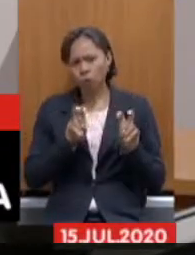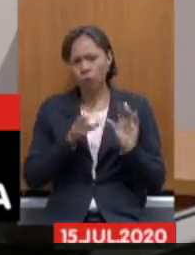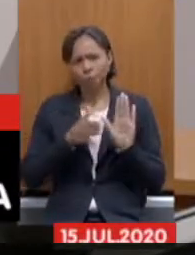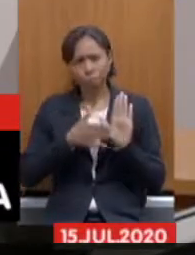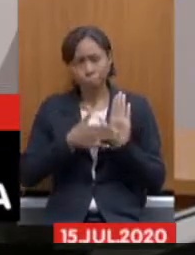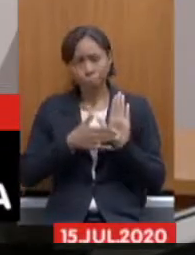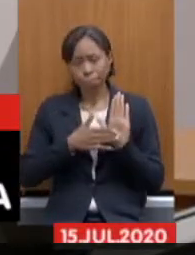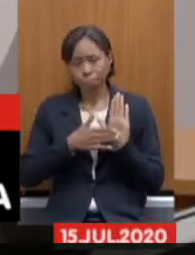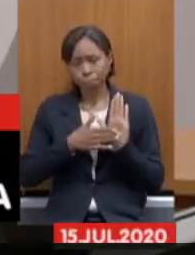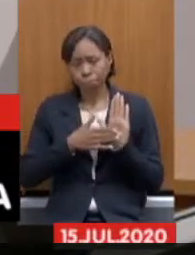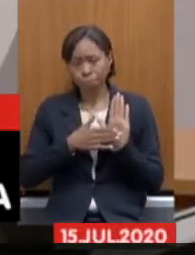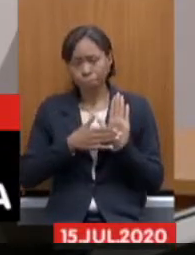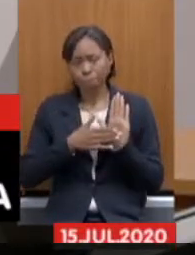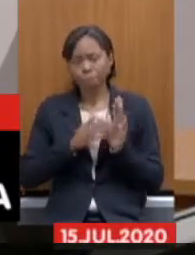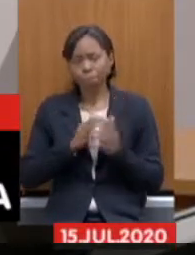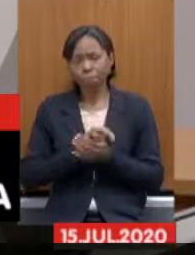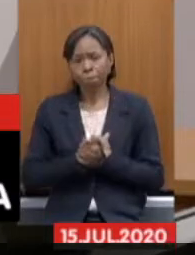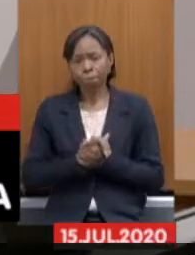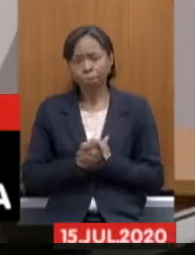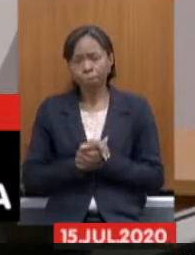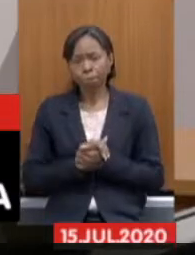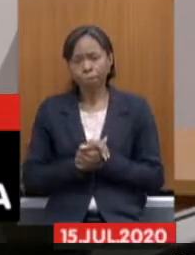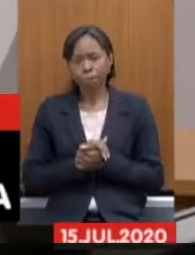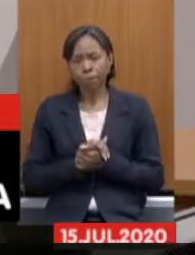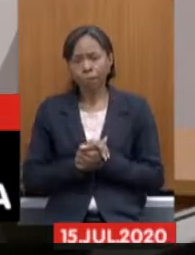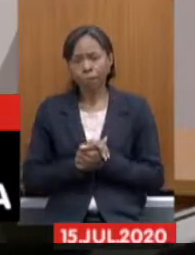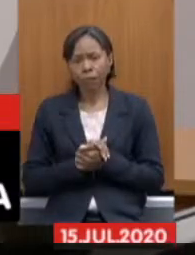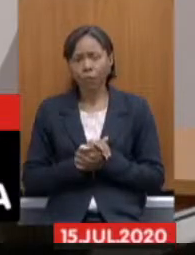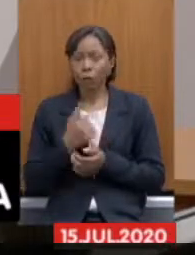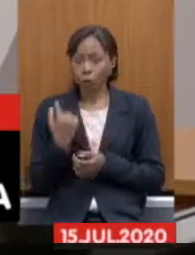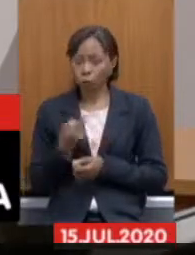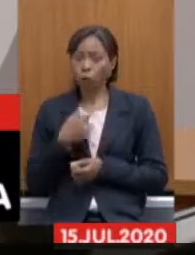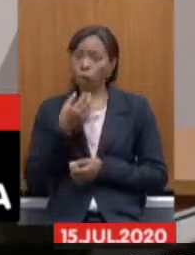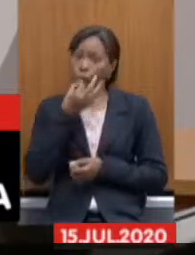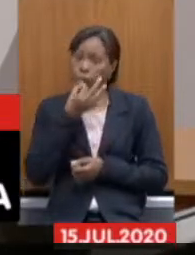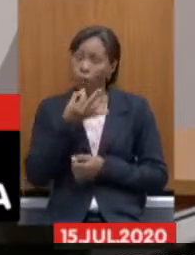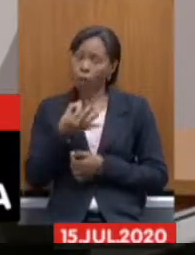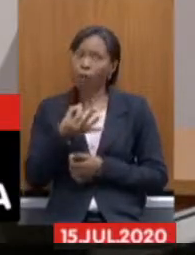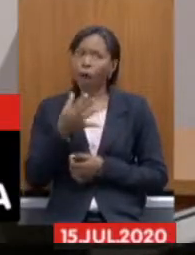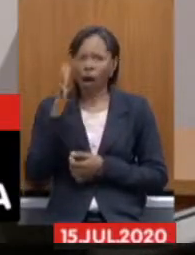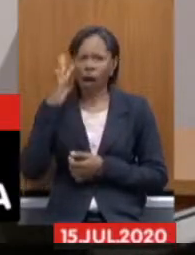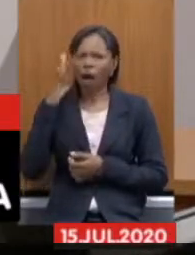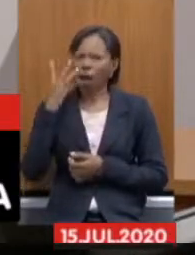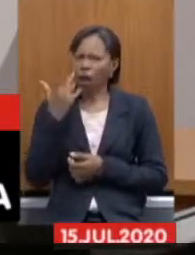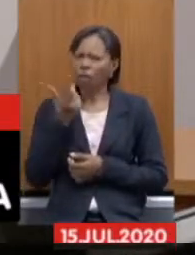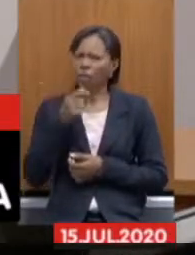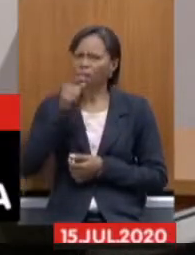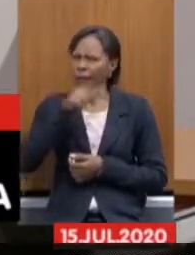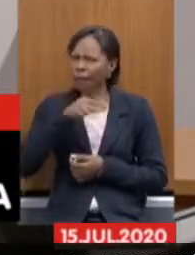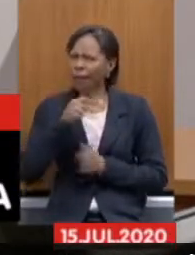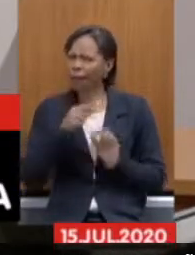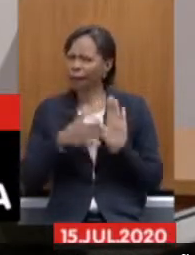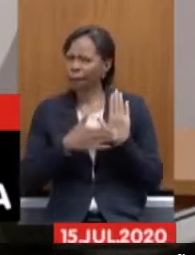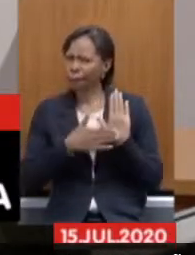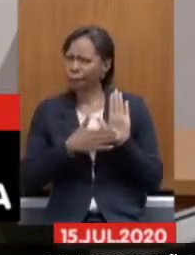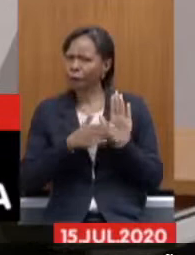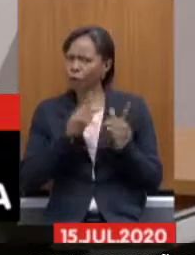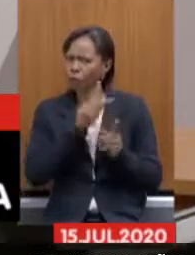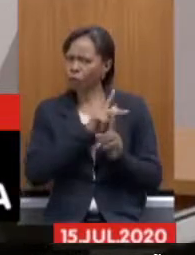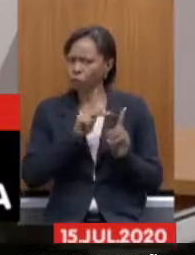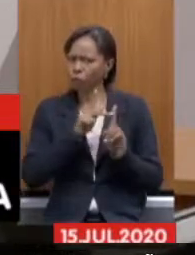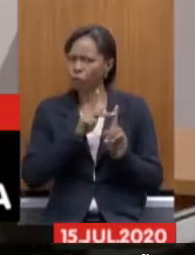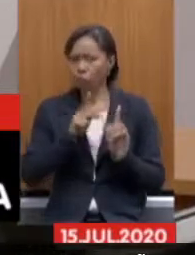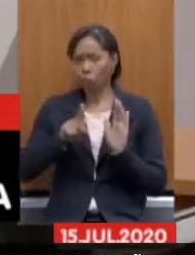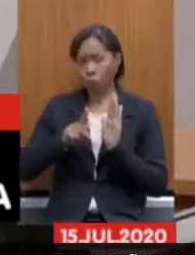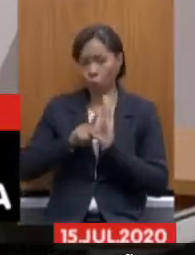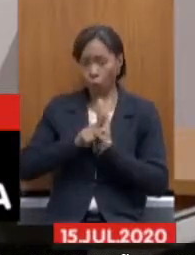proposto é de fato achamos que foi uma uma proposta que o governo face de uma